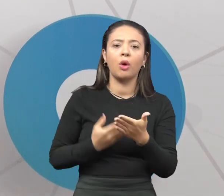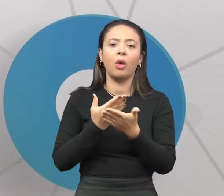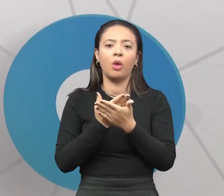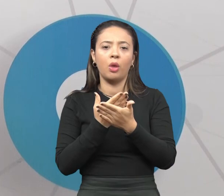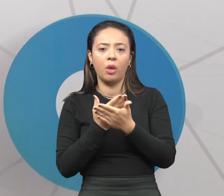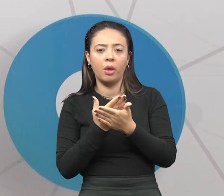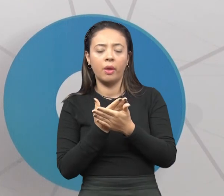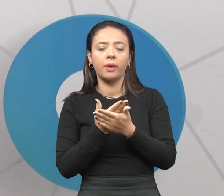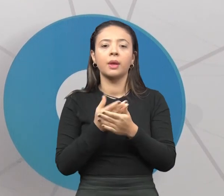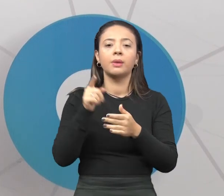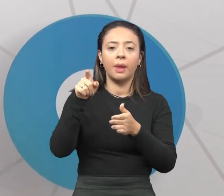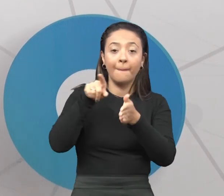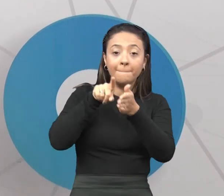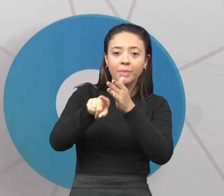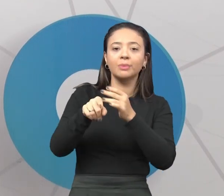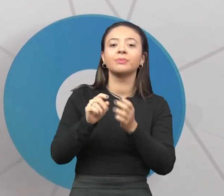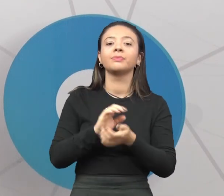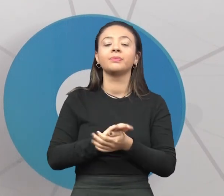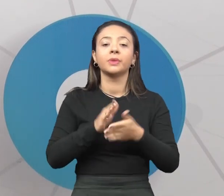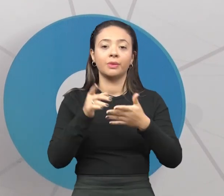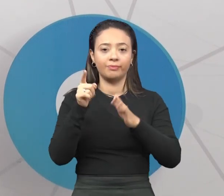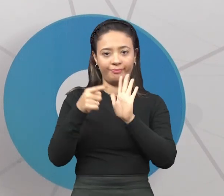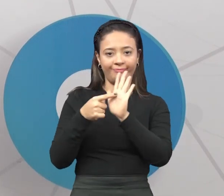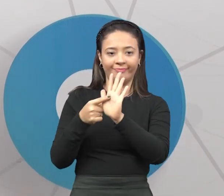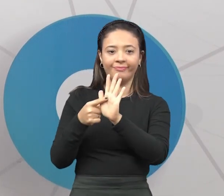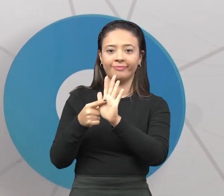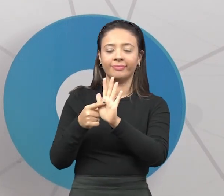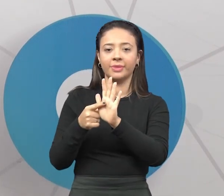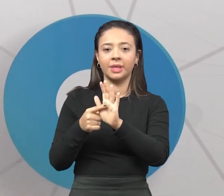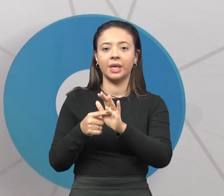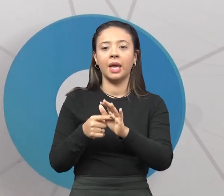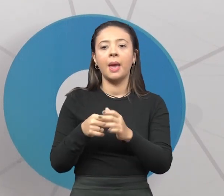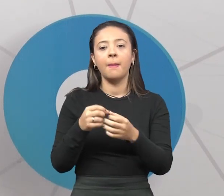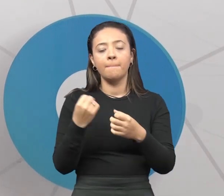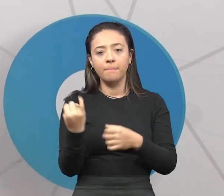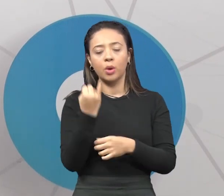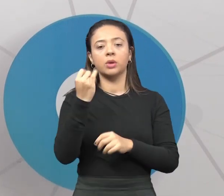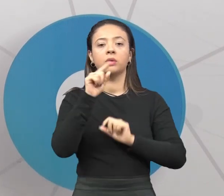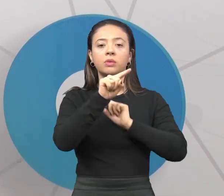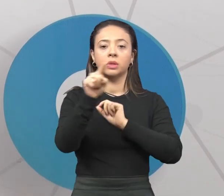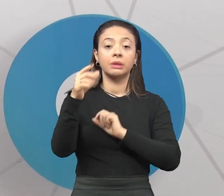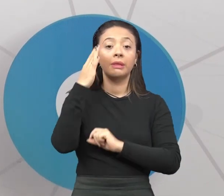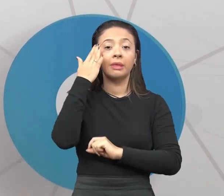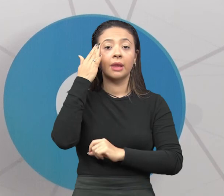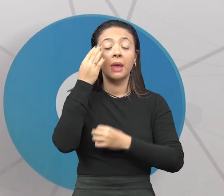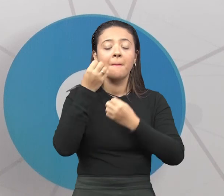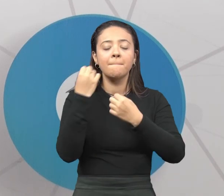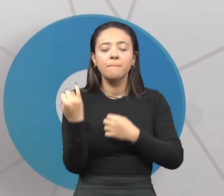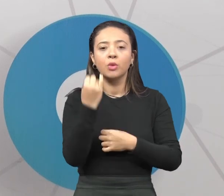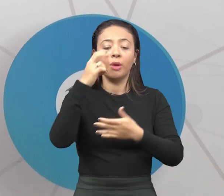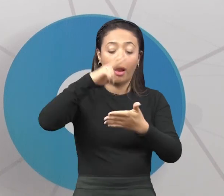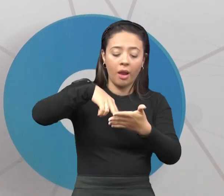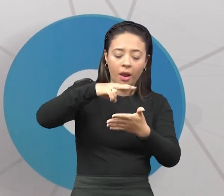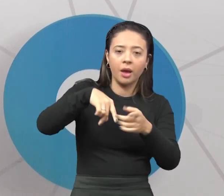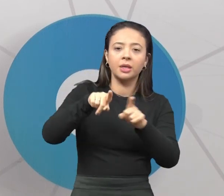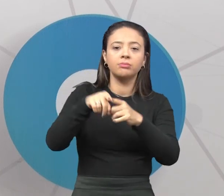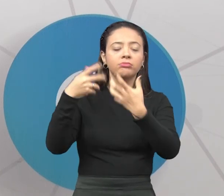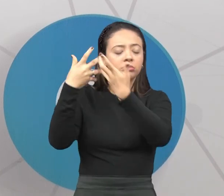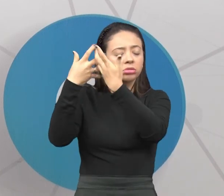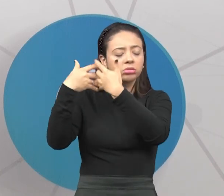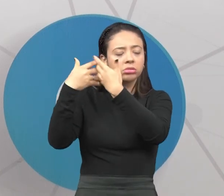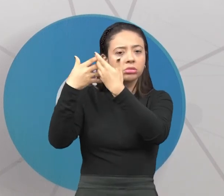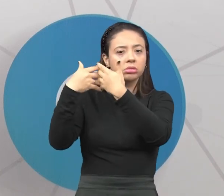caso. Esse tipo de questão serve para vermos a importância de uma boa leitura e interpretação frente à resolução